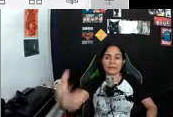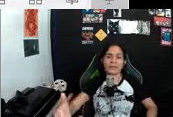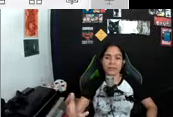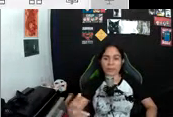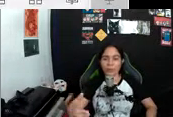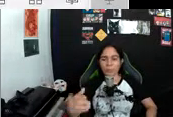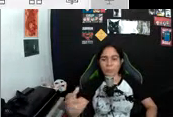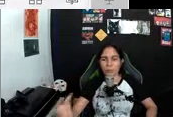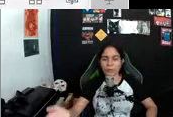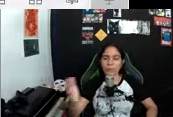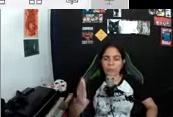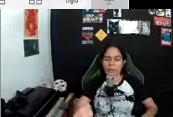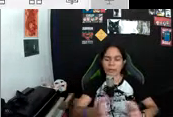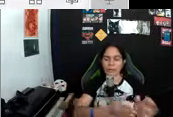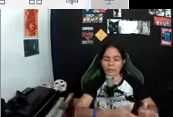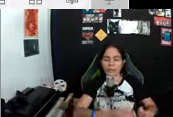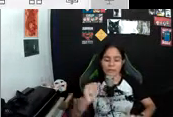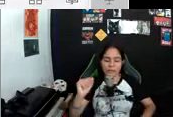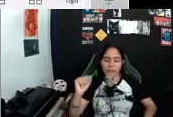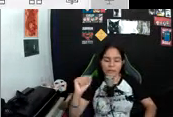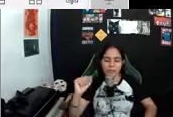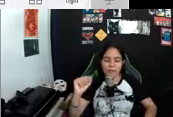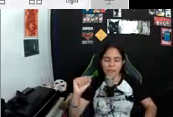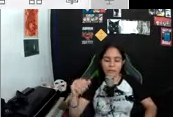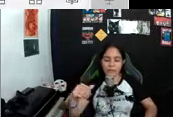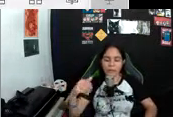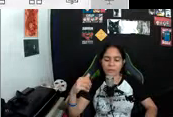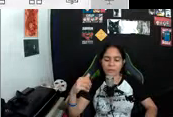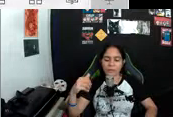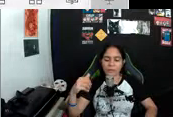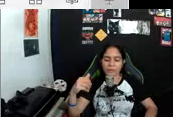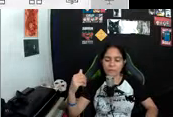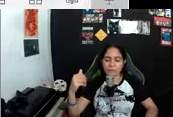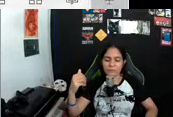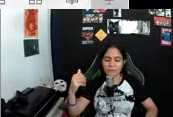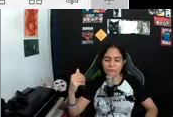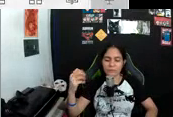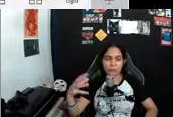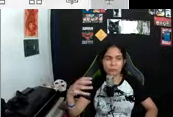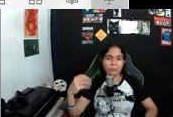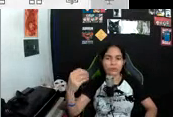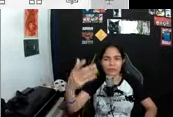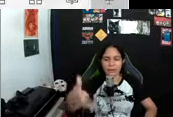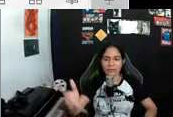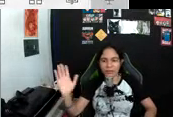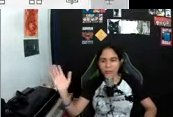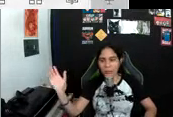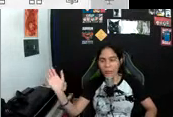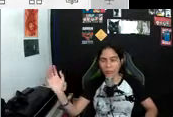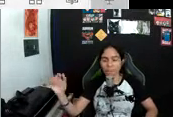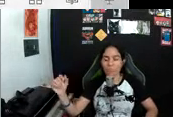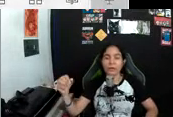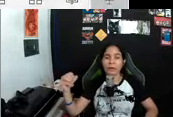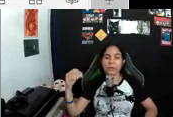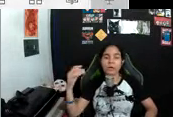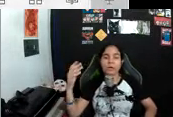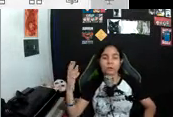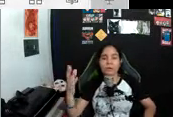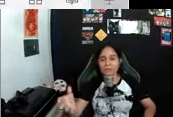que exista algo público para aquela pessoa, vamos supor, pedir, né,